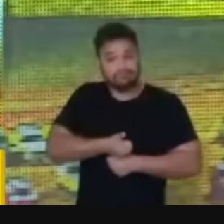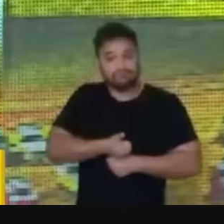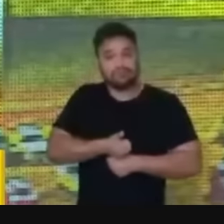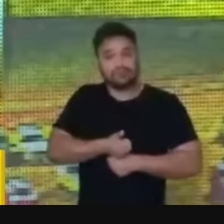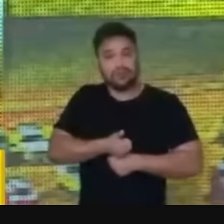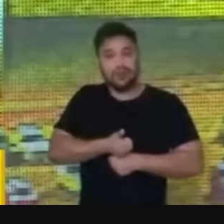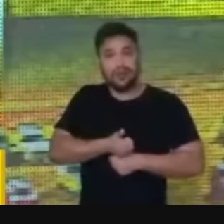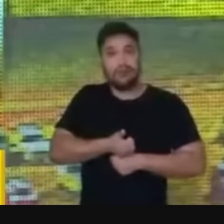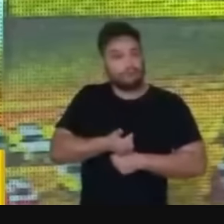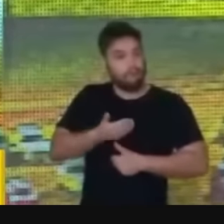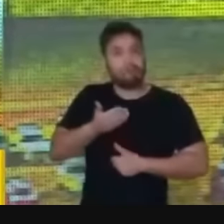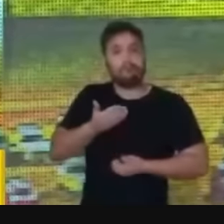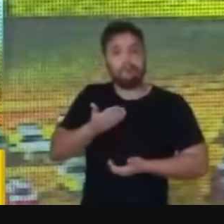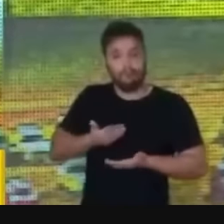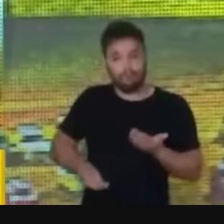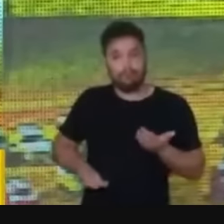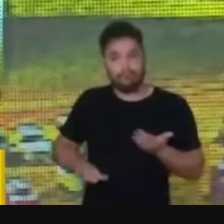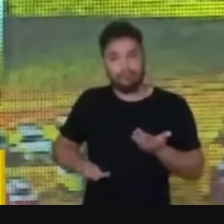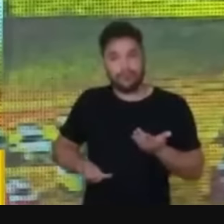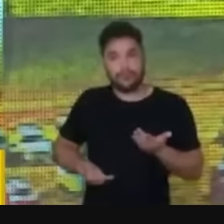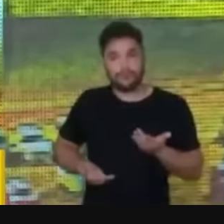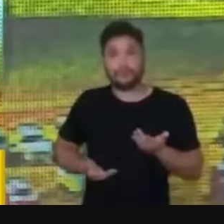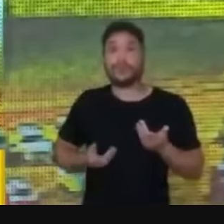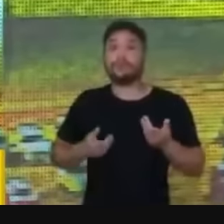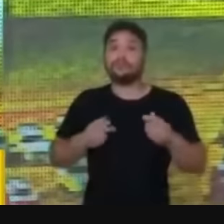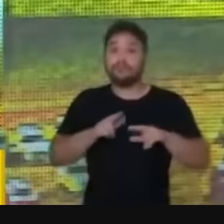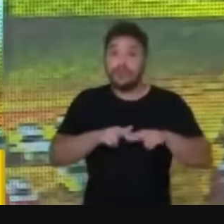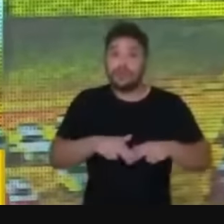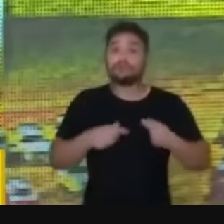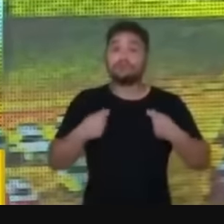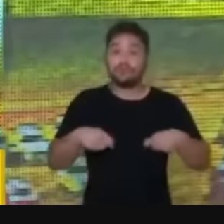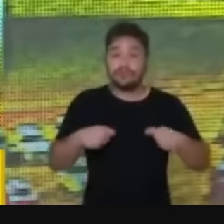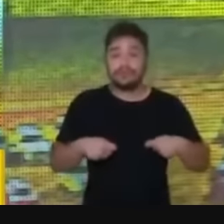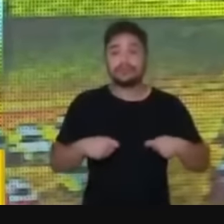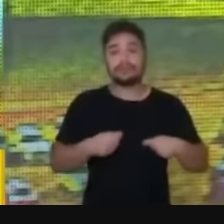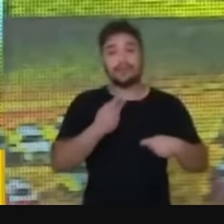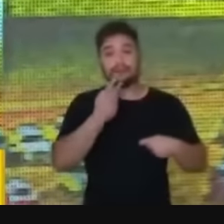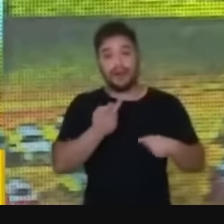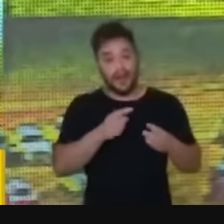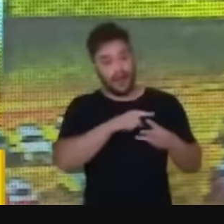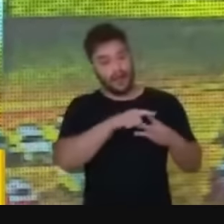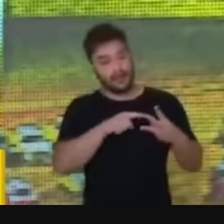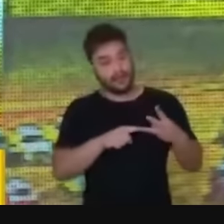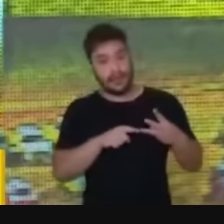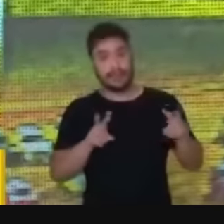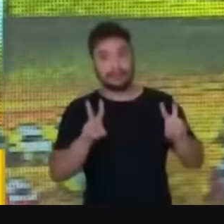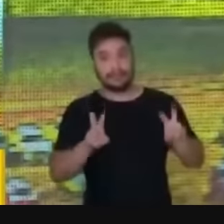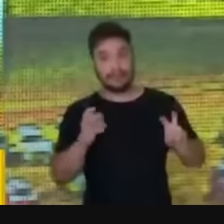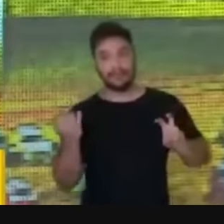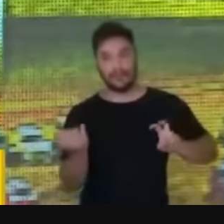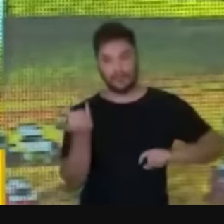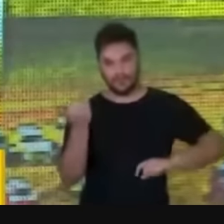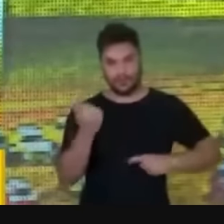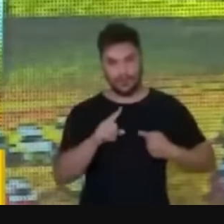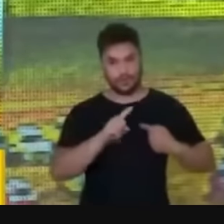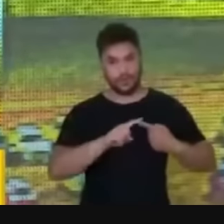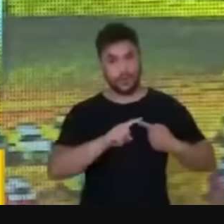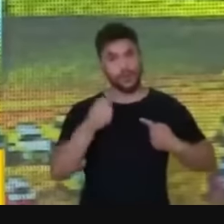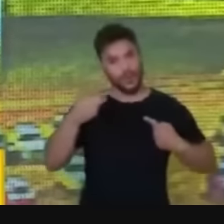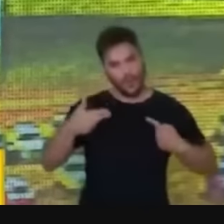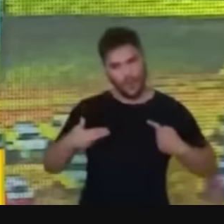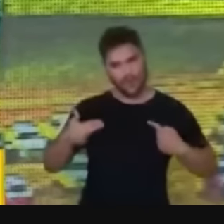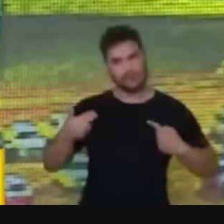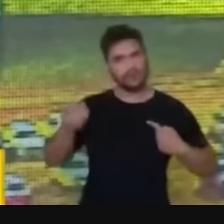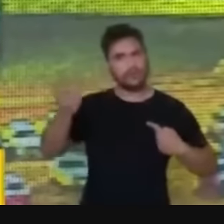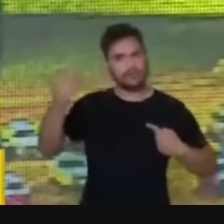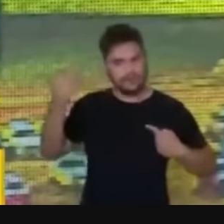me parece necessário reafirmarmos três importantes questões. Uma em relação ao passado,